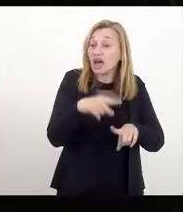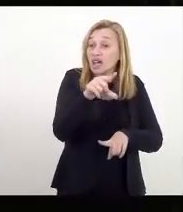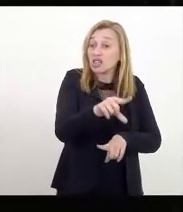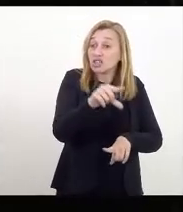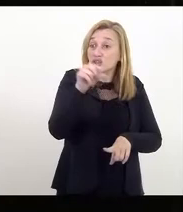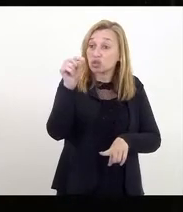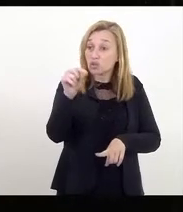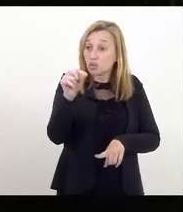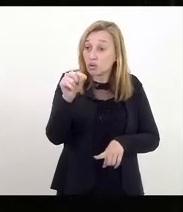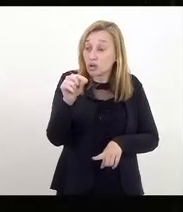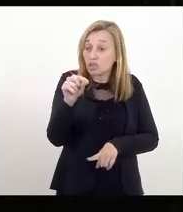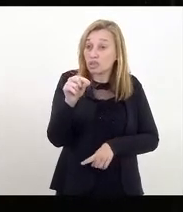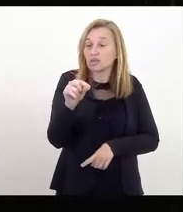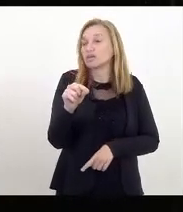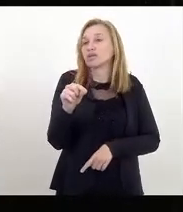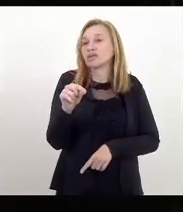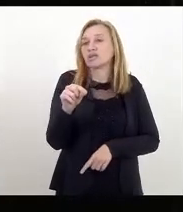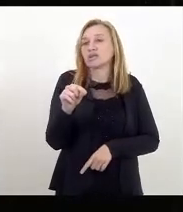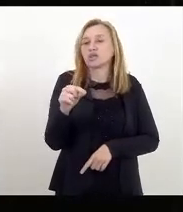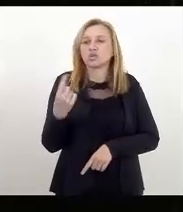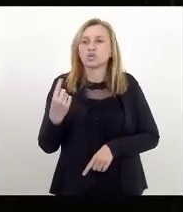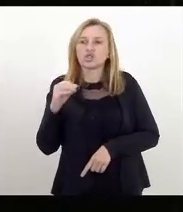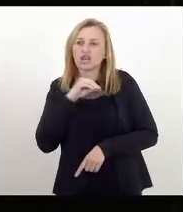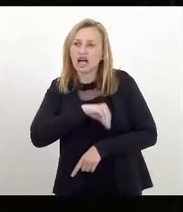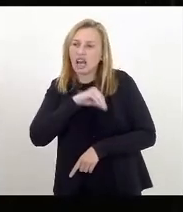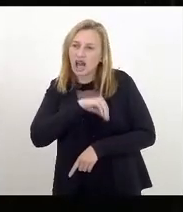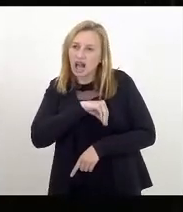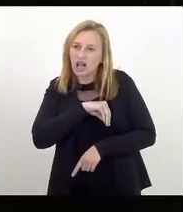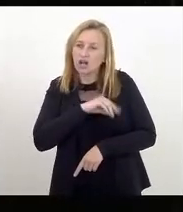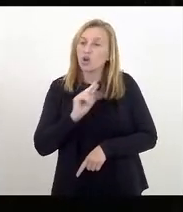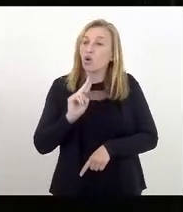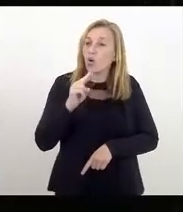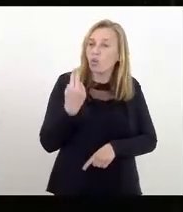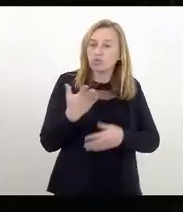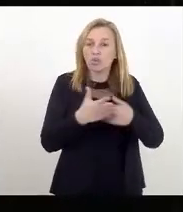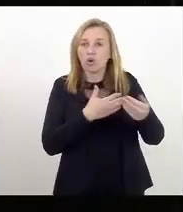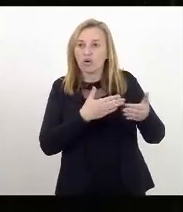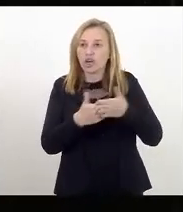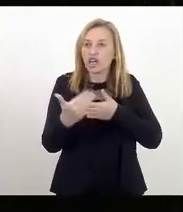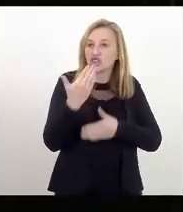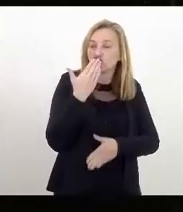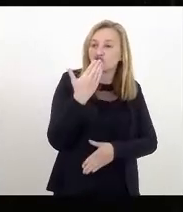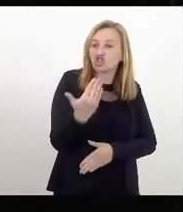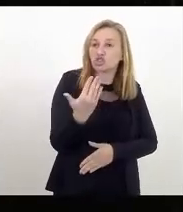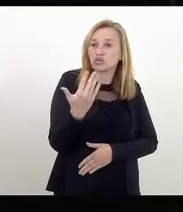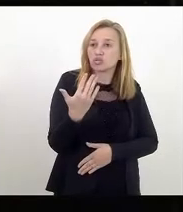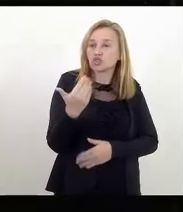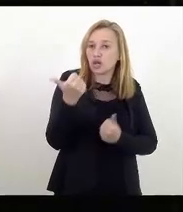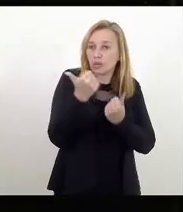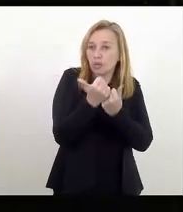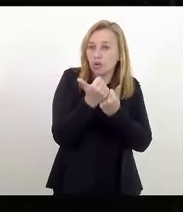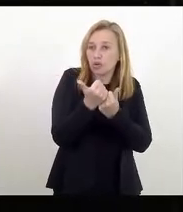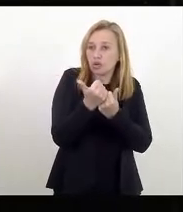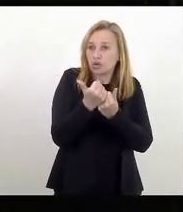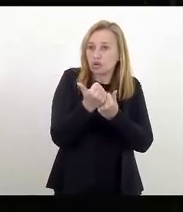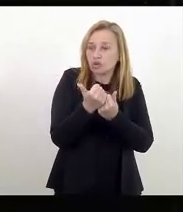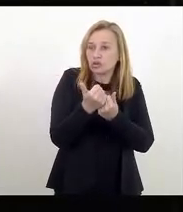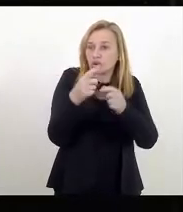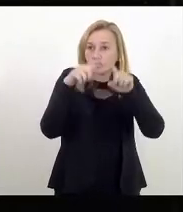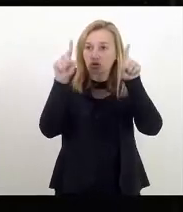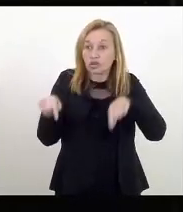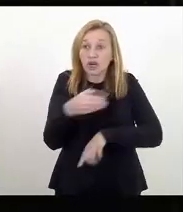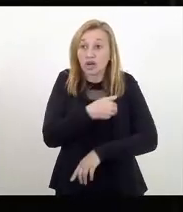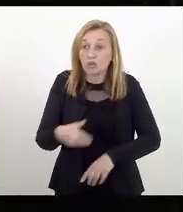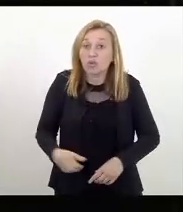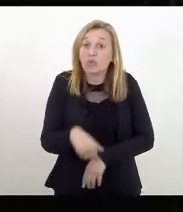da majoração dos salários ou de qualquer tipo de apoio ao funcionarismo público